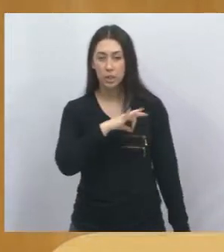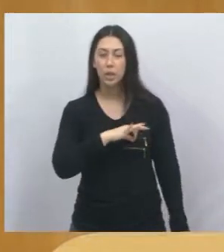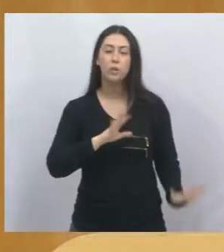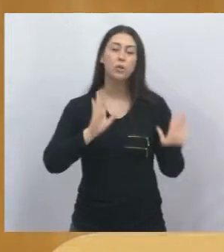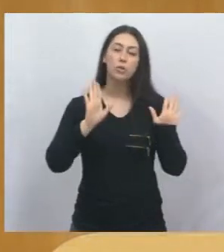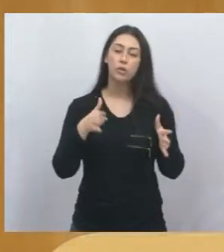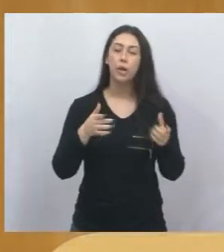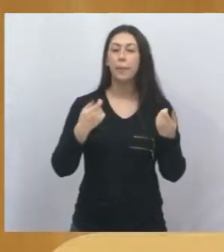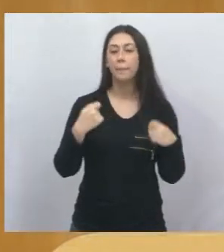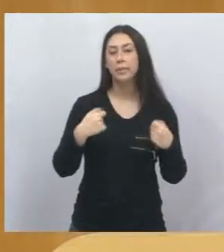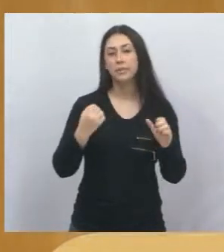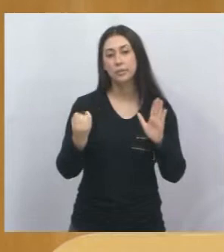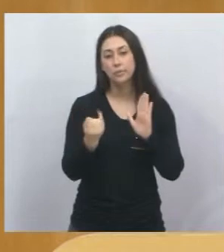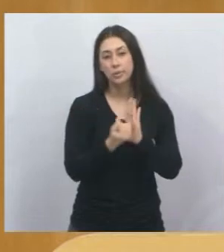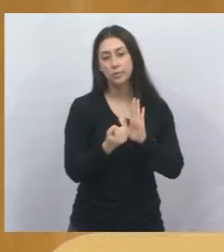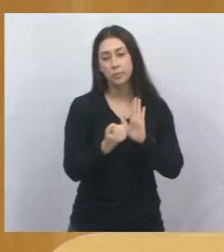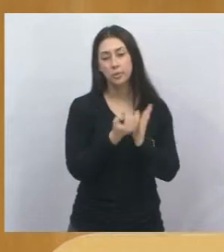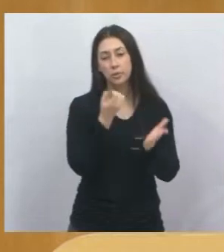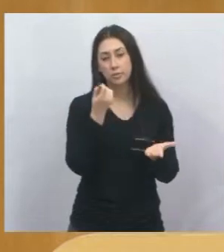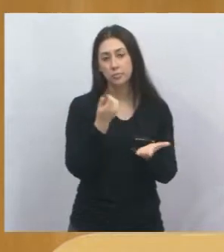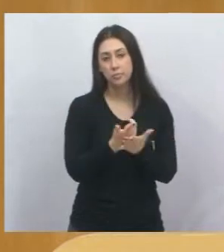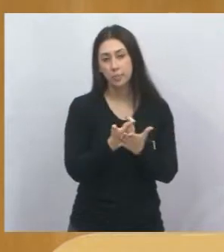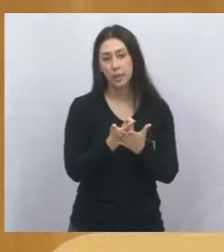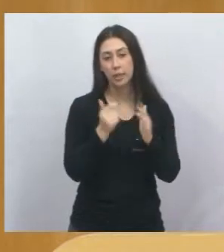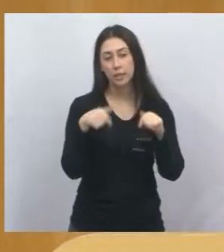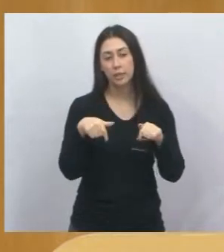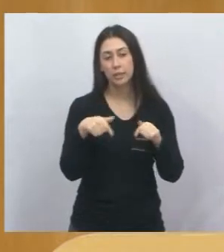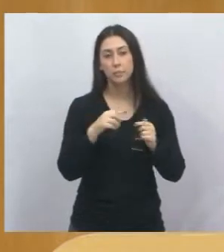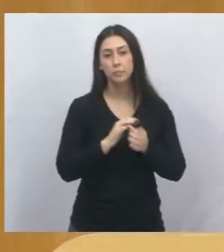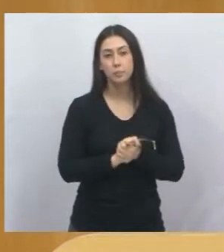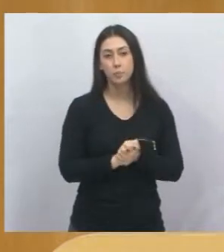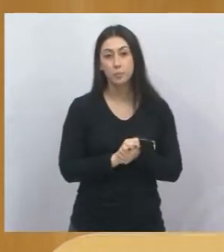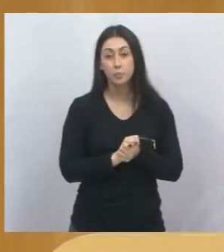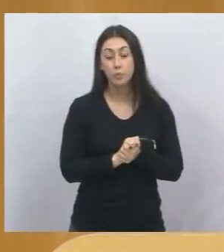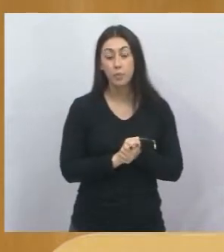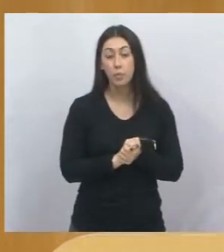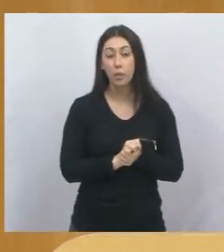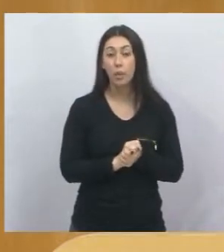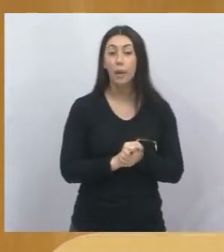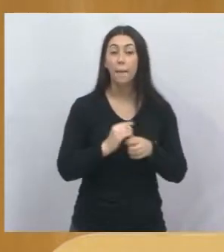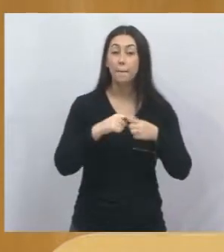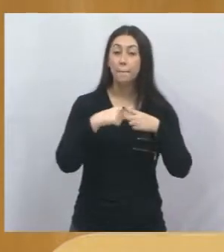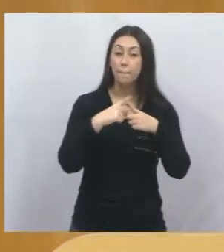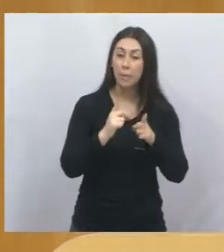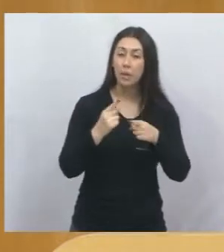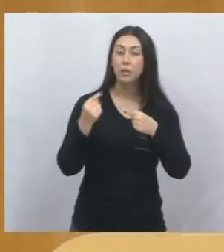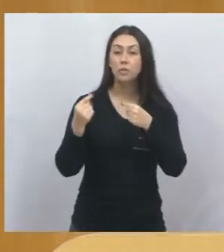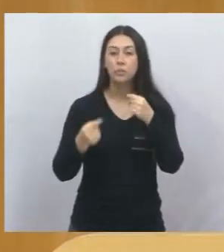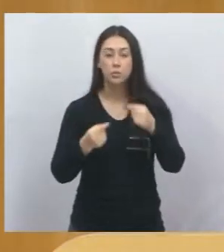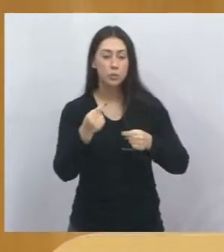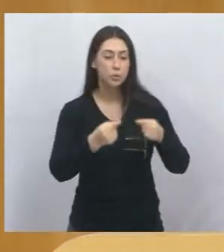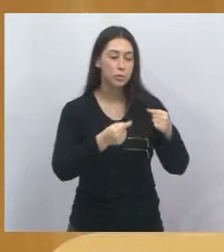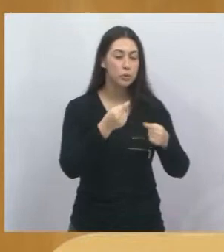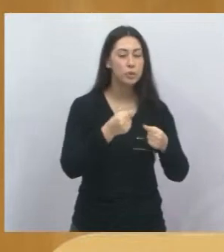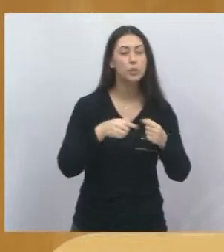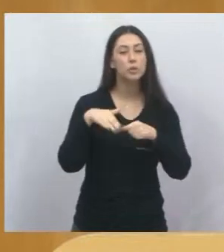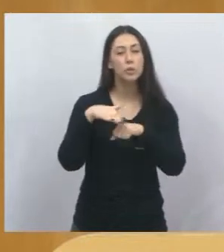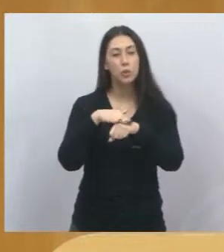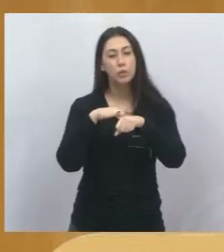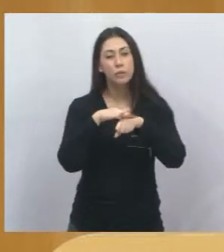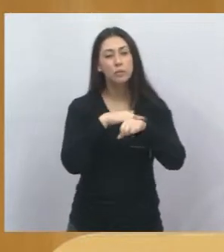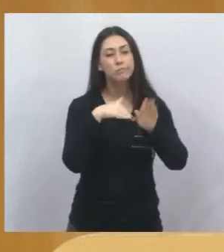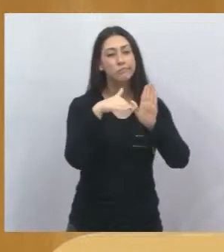fosse descontado do aposentado aqui da nossa cidade. E depois de diversas discussões, foram nos apresentados